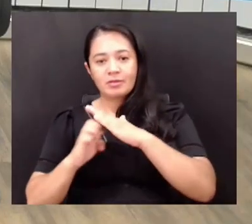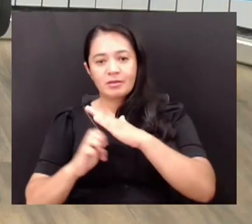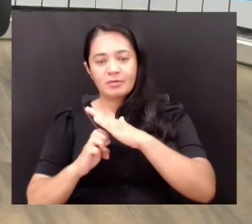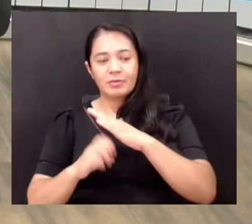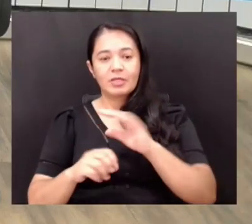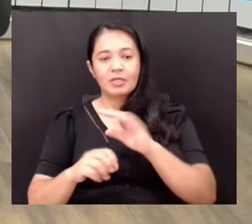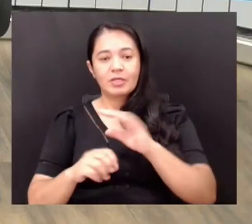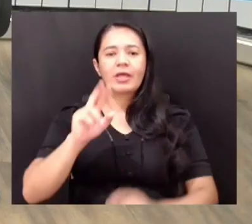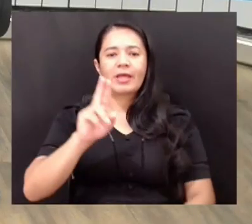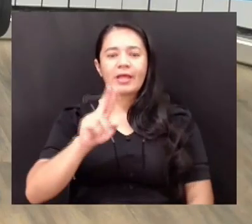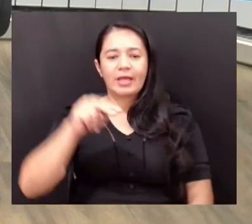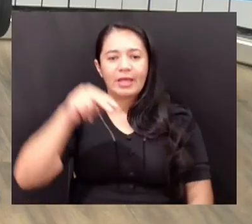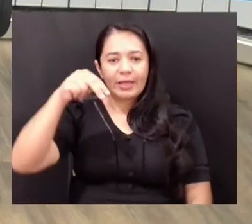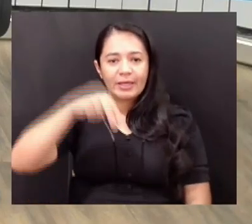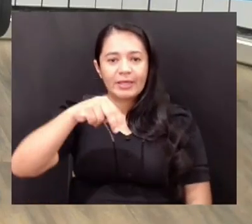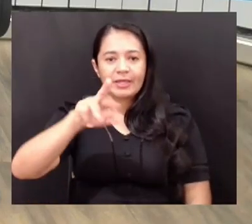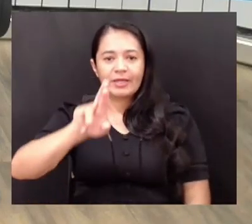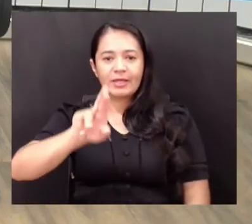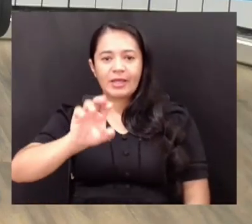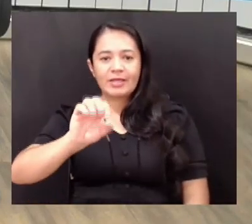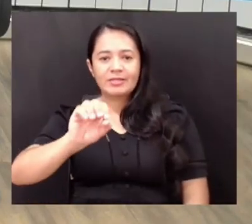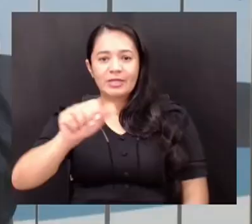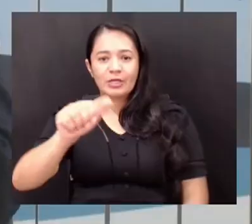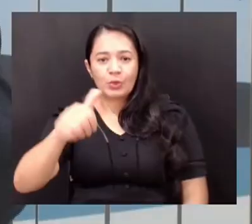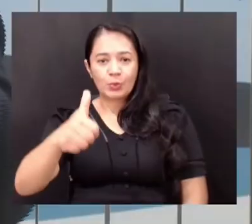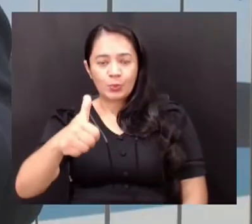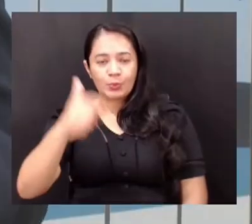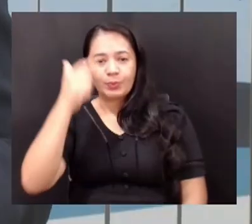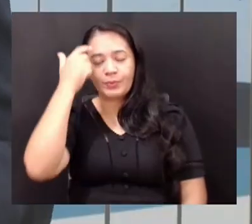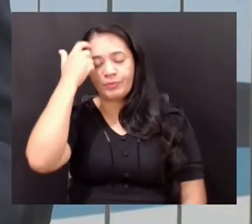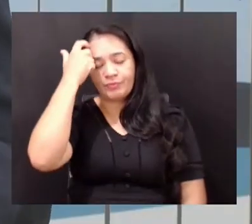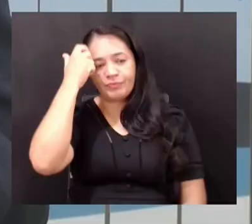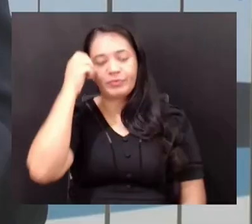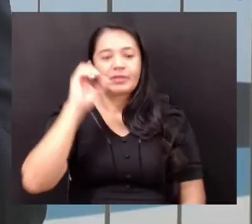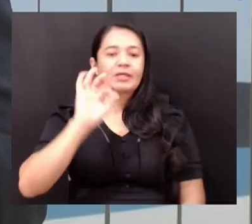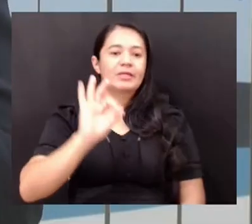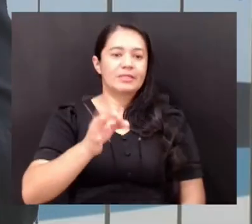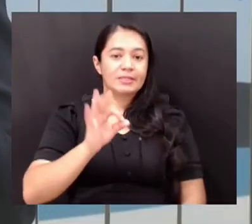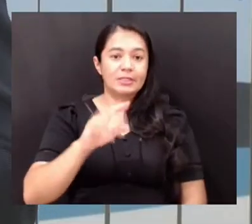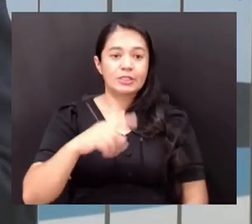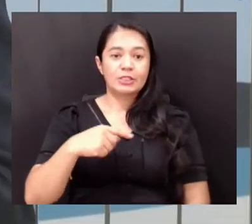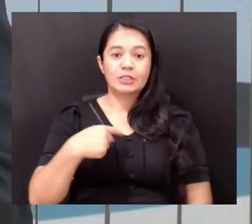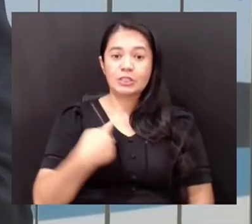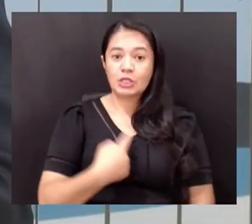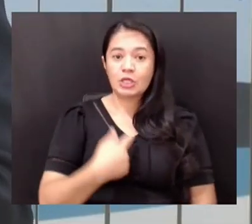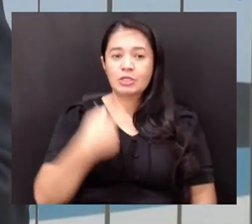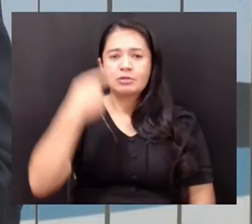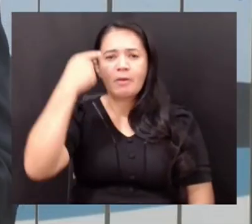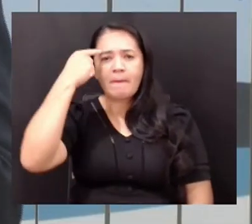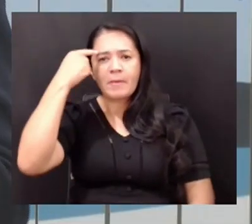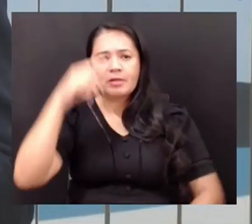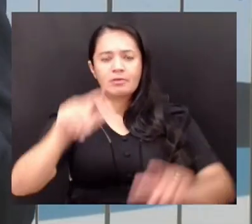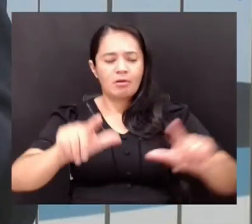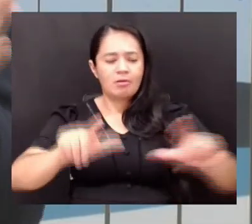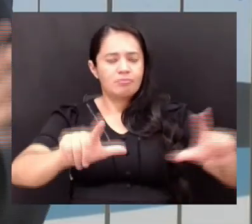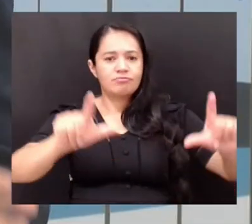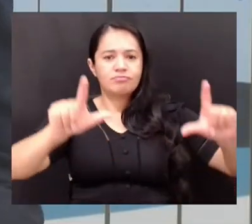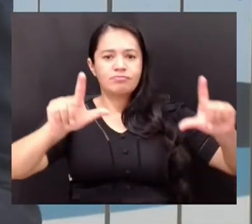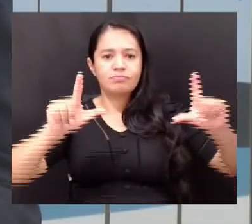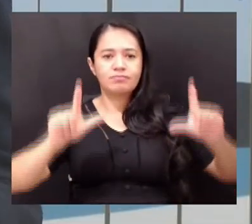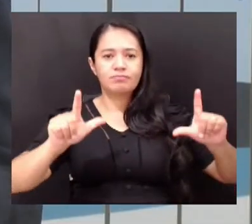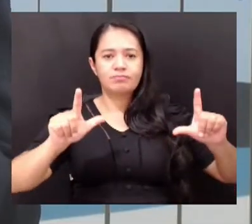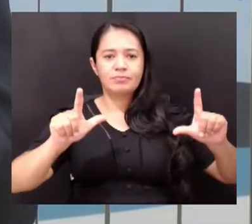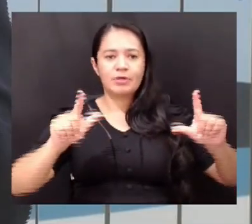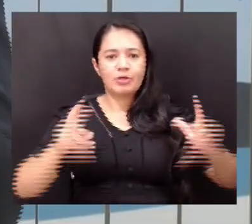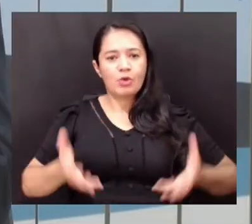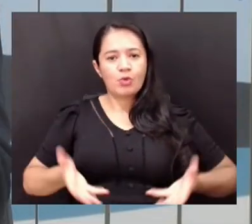Isso, perfeito. Então, se a gente pensar especificamente no certificado de promoção à saúde